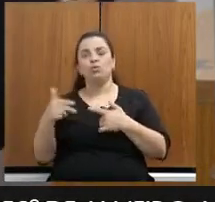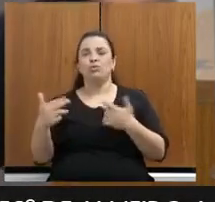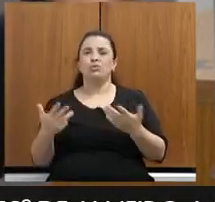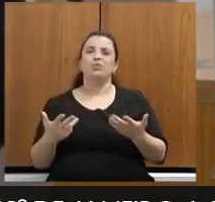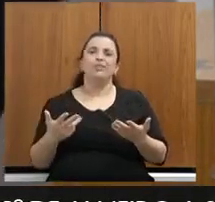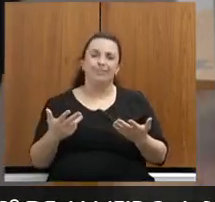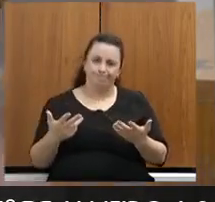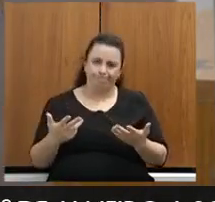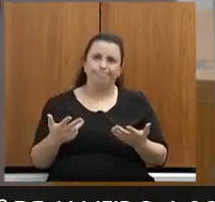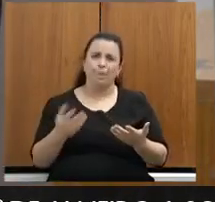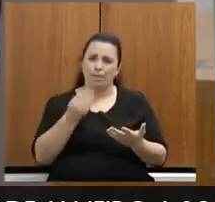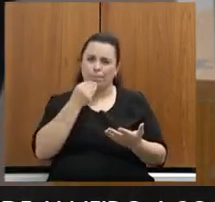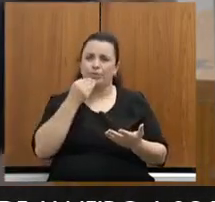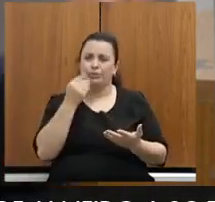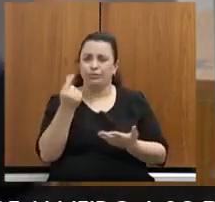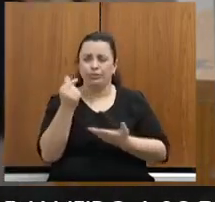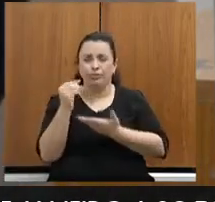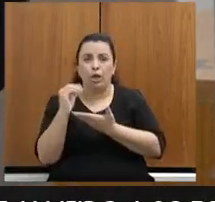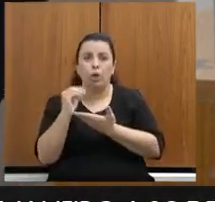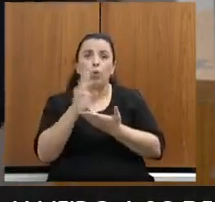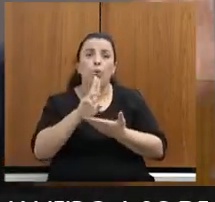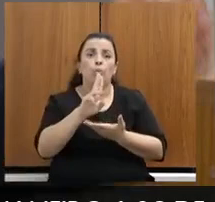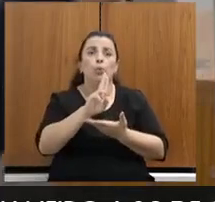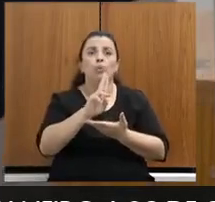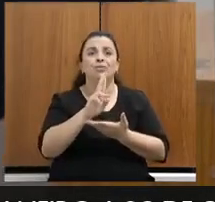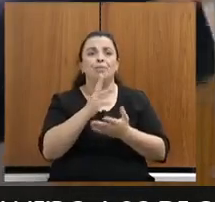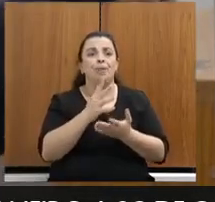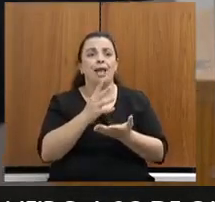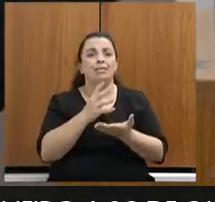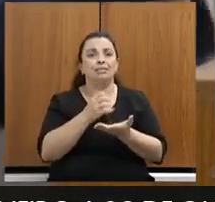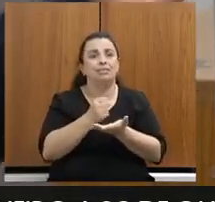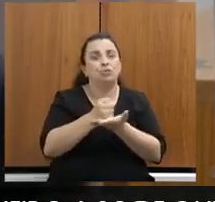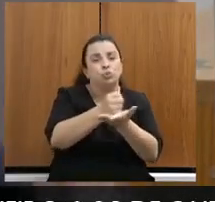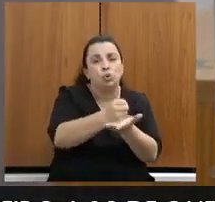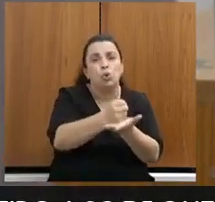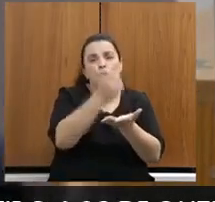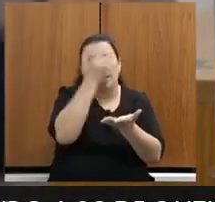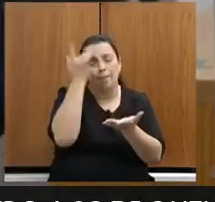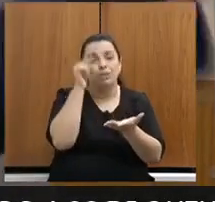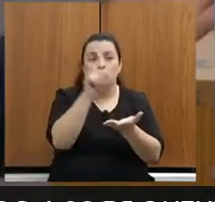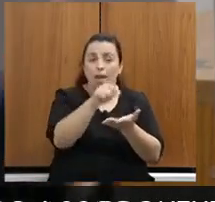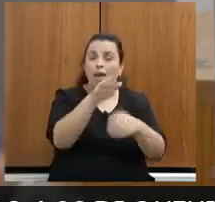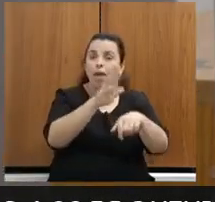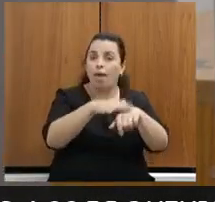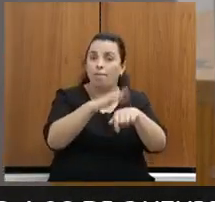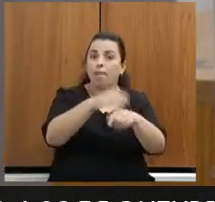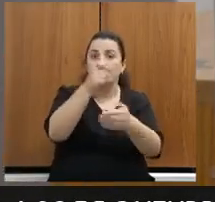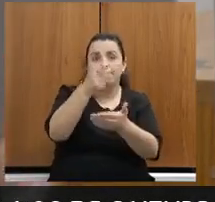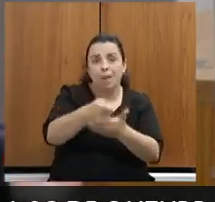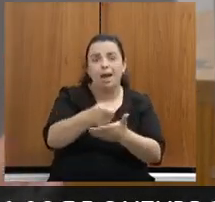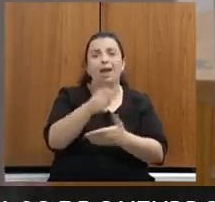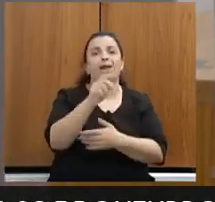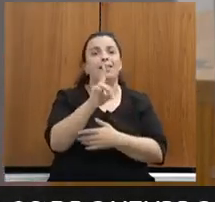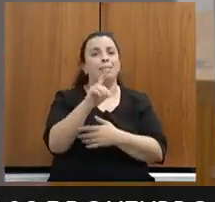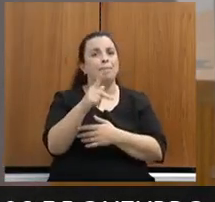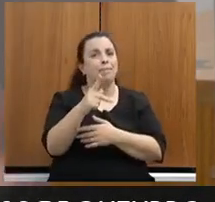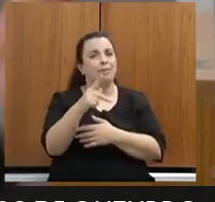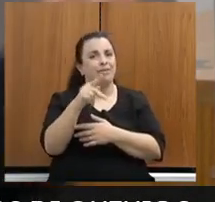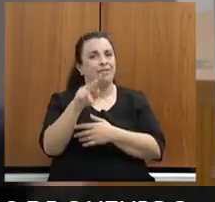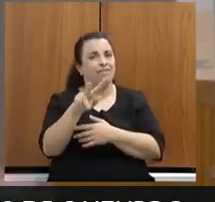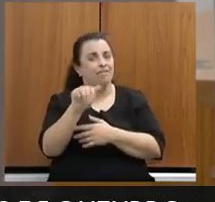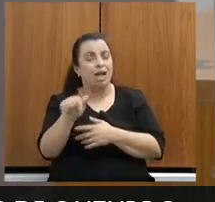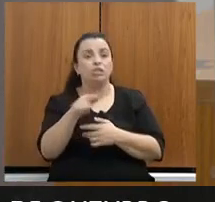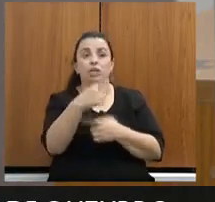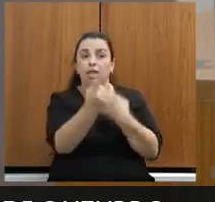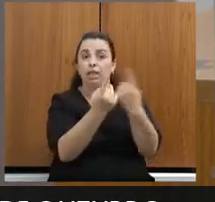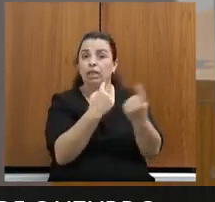cuidar dos acidentes que as pessoas que pagam DPVAT e que transitam no estrada